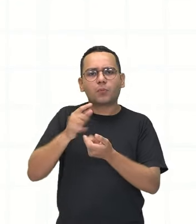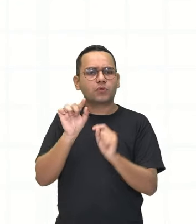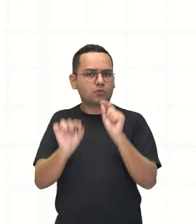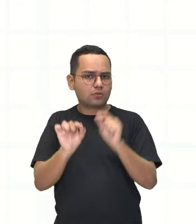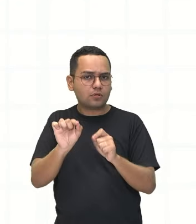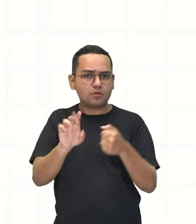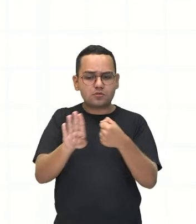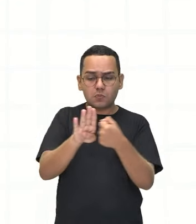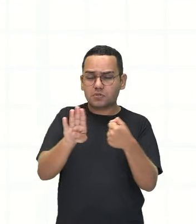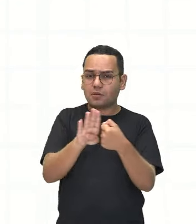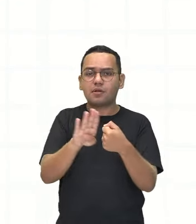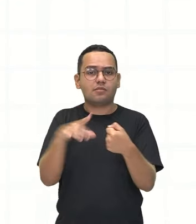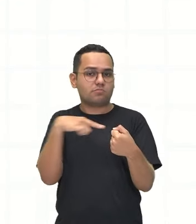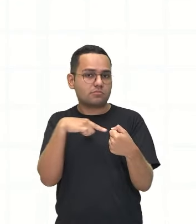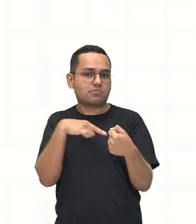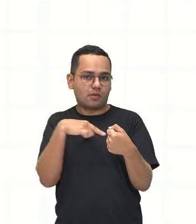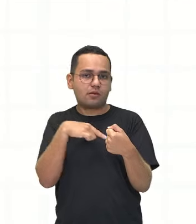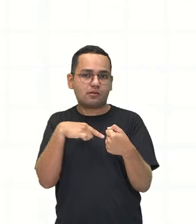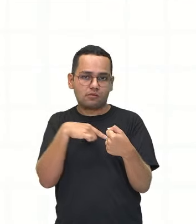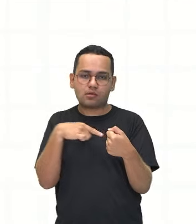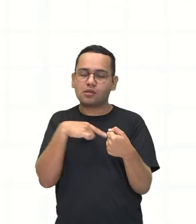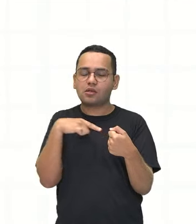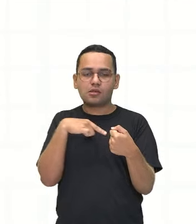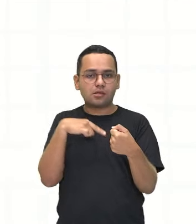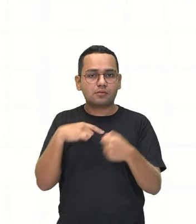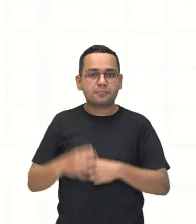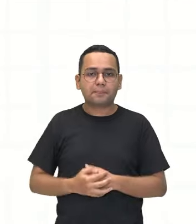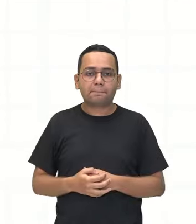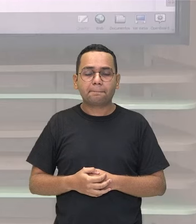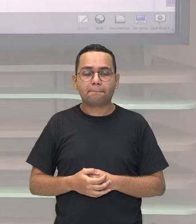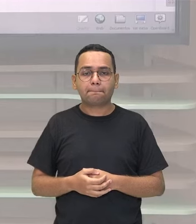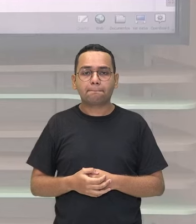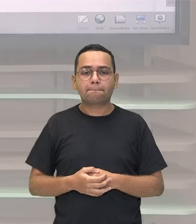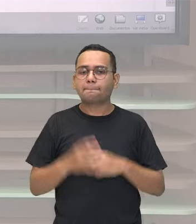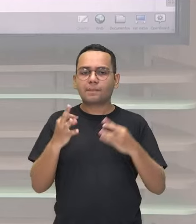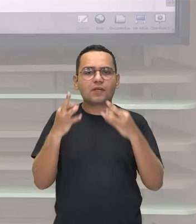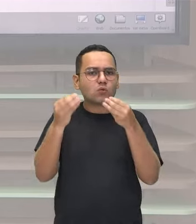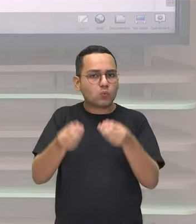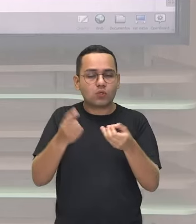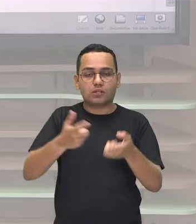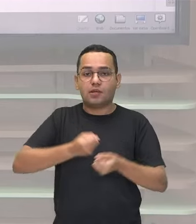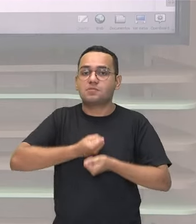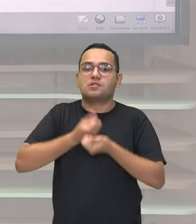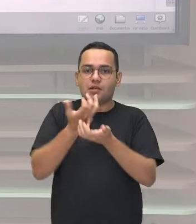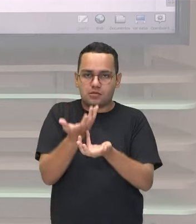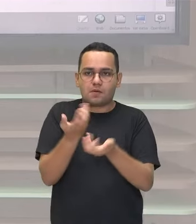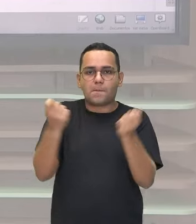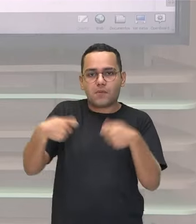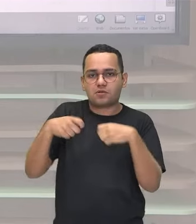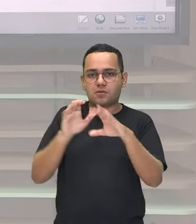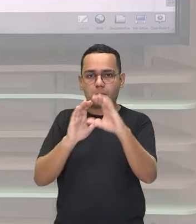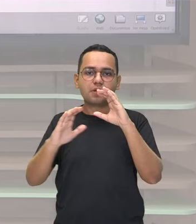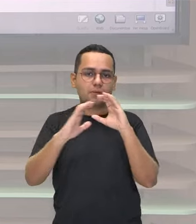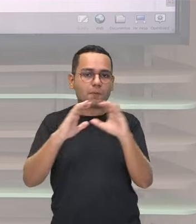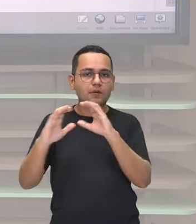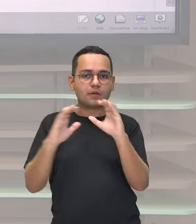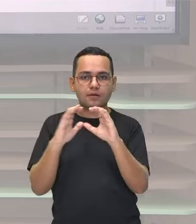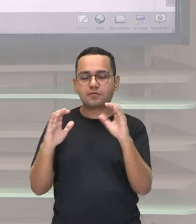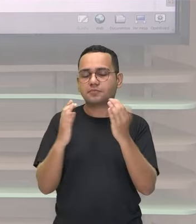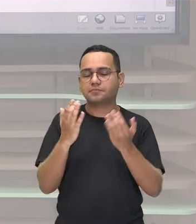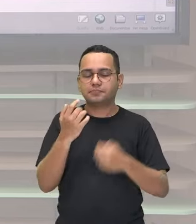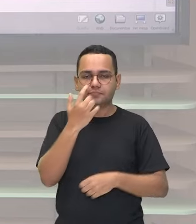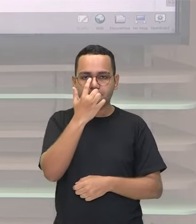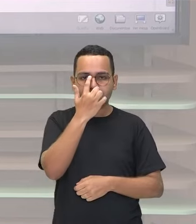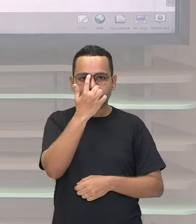substantivos eles estão presentes em tudo aquilo que nós falamos, aquilo que nós nos comunicamos. A gente sempre está utilizando as palavras